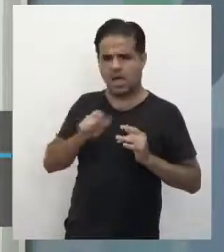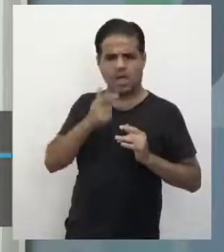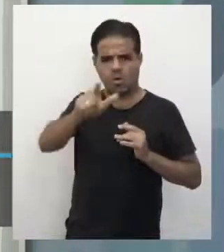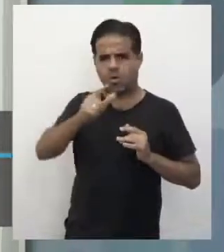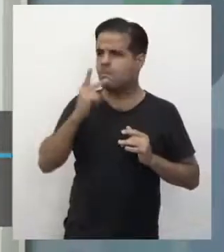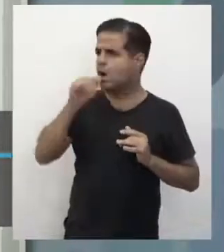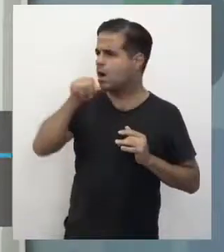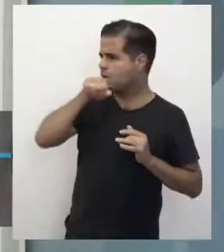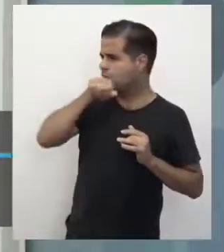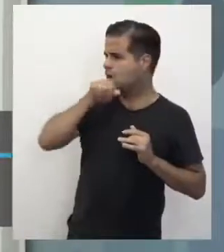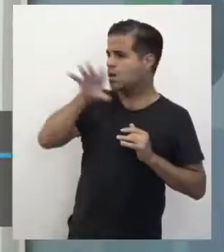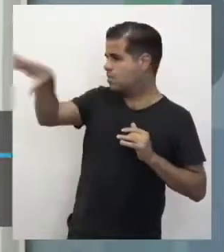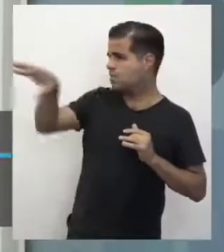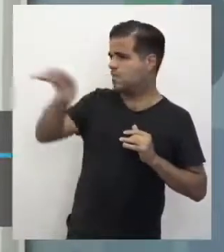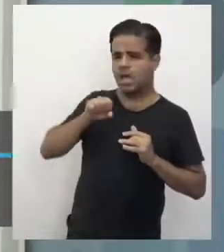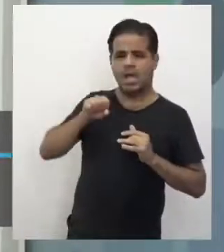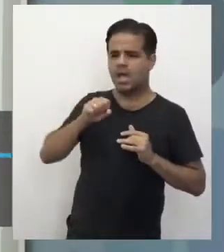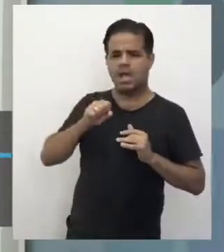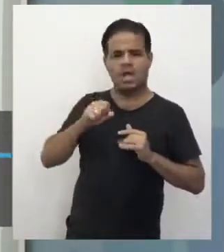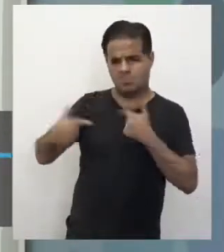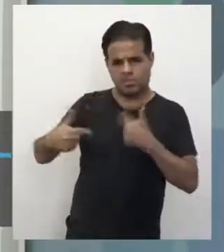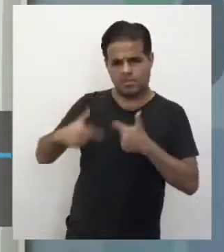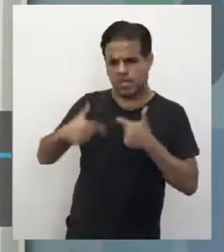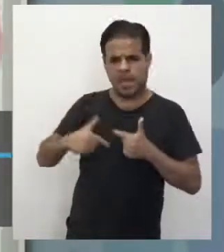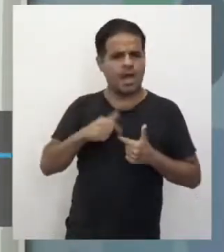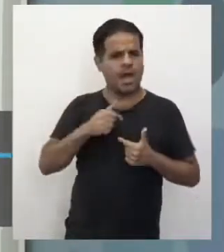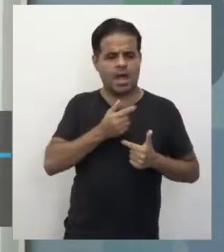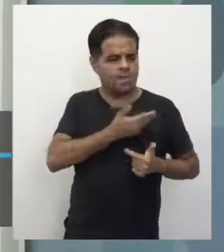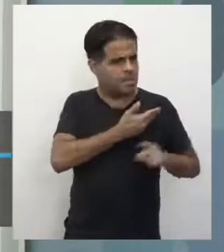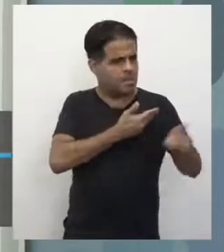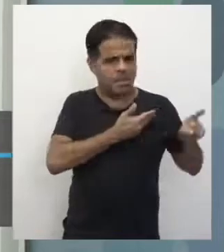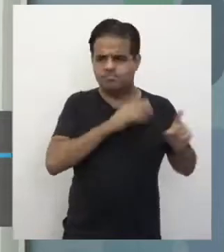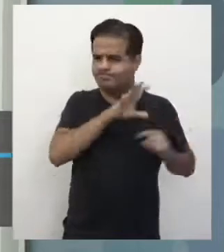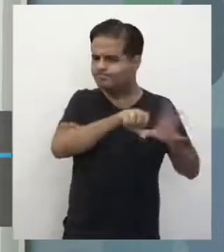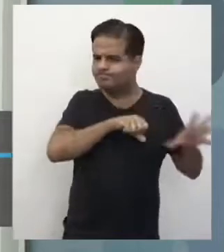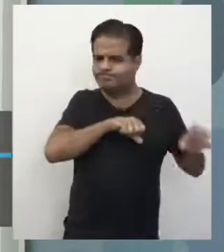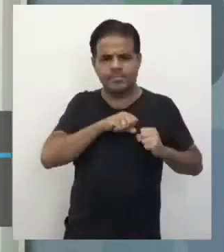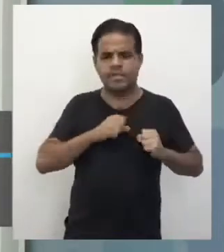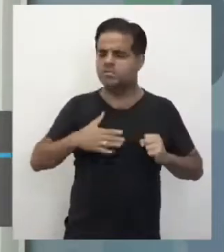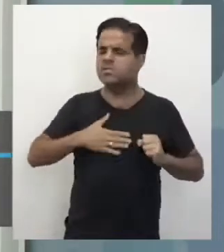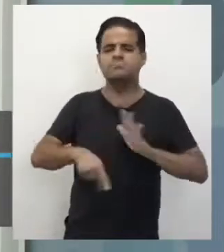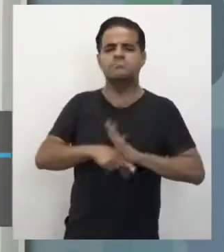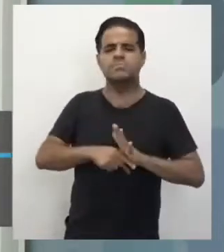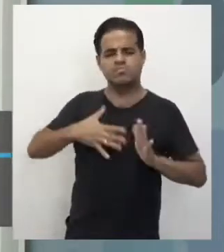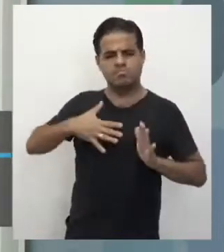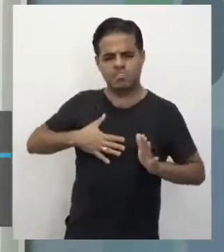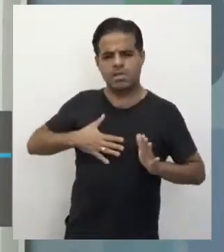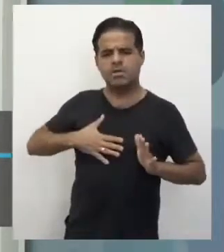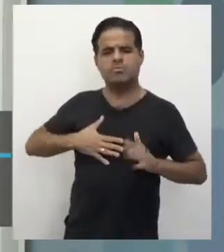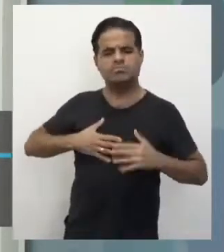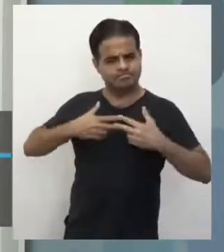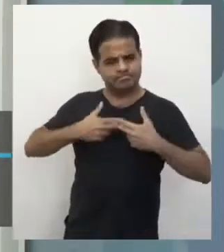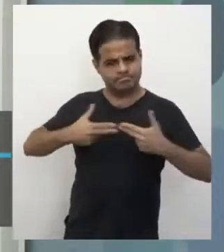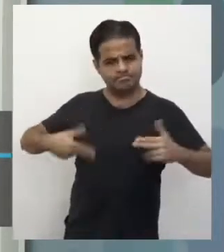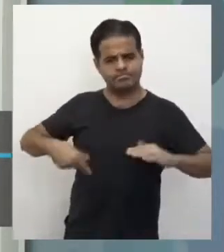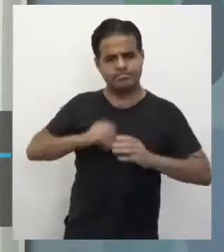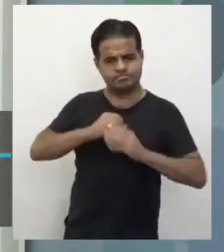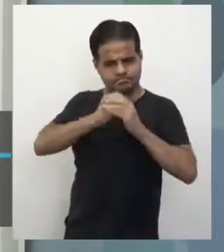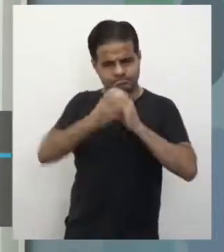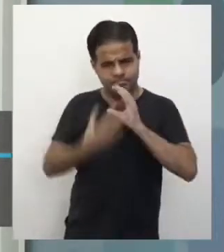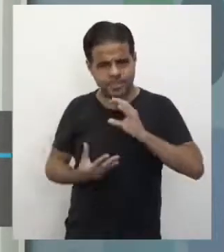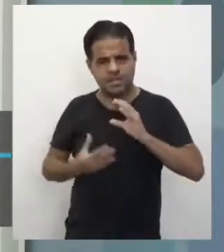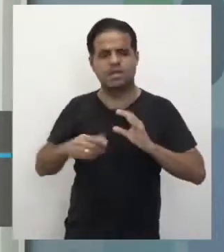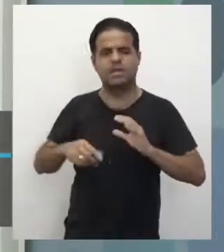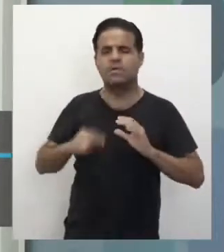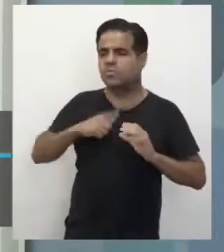do meu pai, eu não peguei da minha mãe, eu não peguei do meu trabalho, eu não peguei dos meus colegas. Isso é meu. A partir do momento que, primeiro, eu